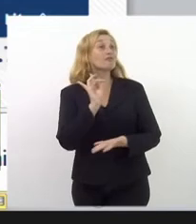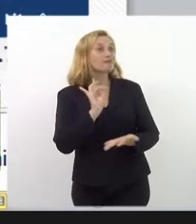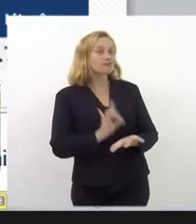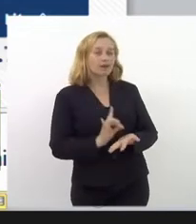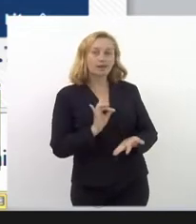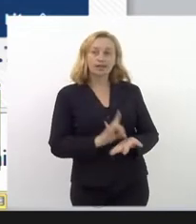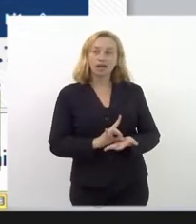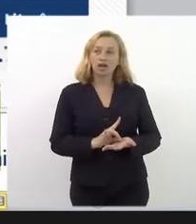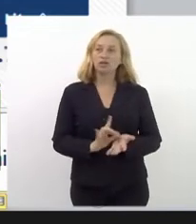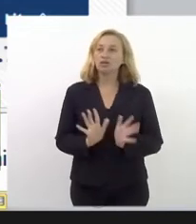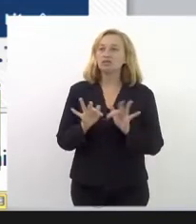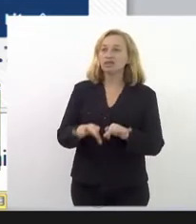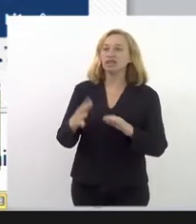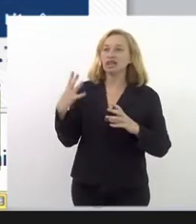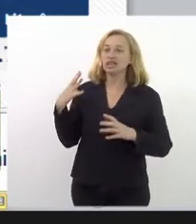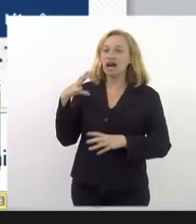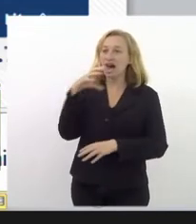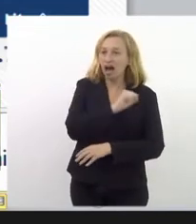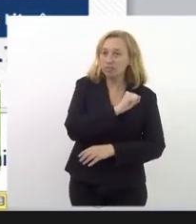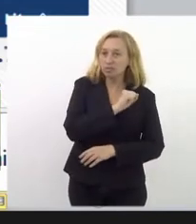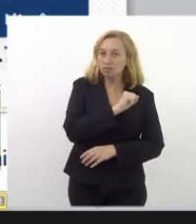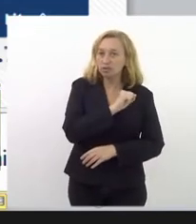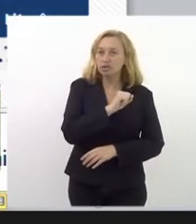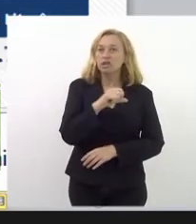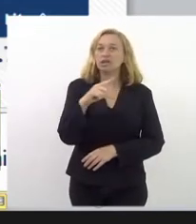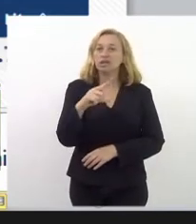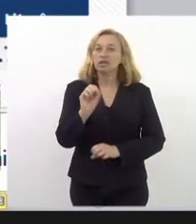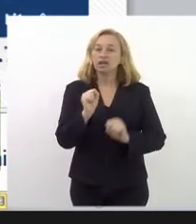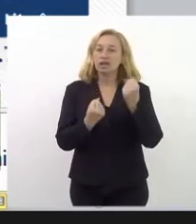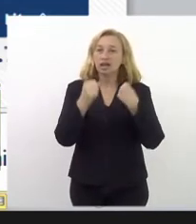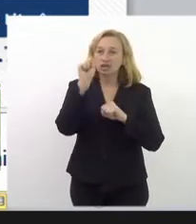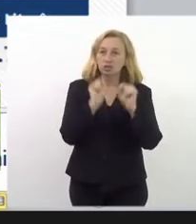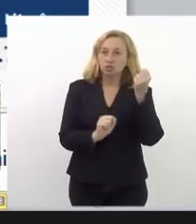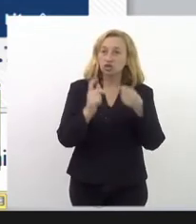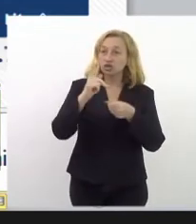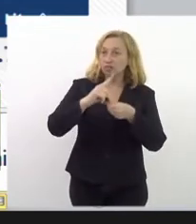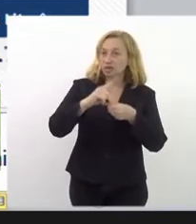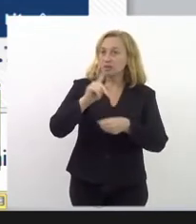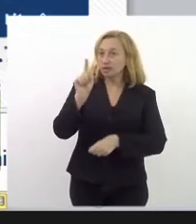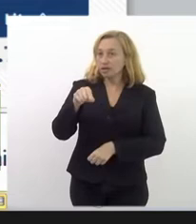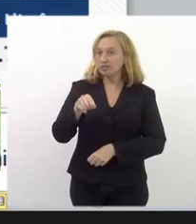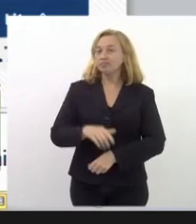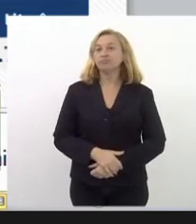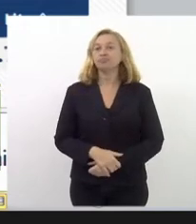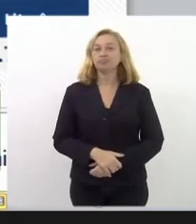Onde se conclui rapidamente que é a indústria petrolífera, né? Uhum.